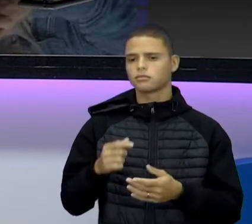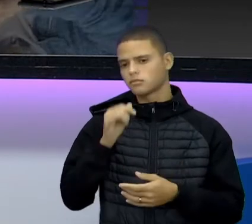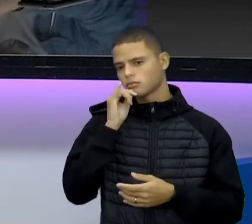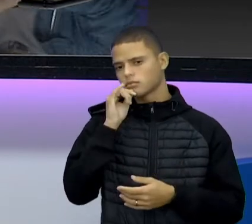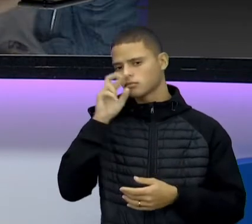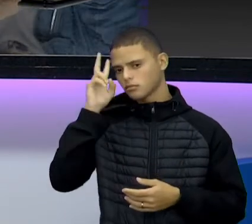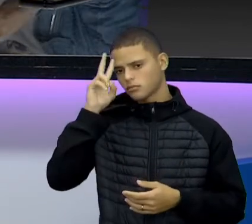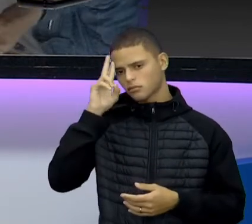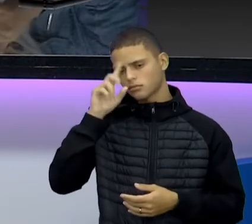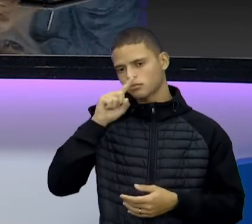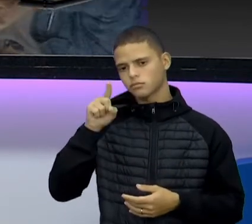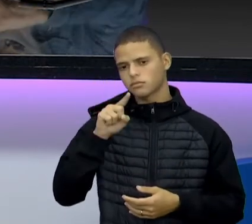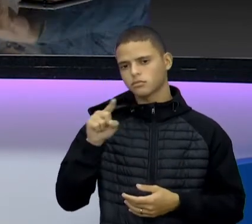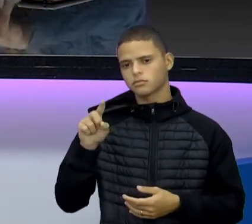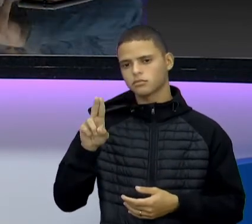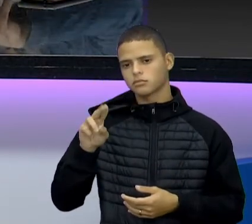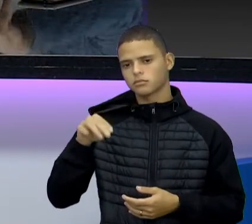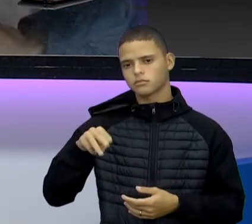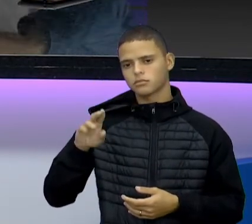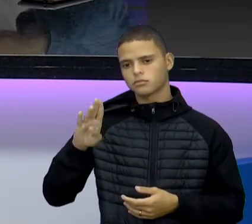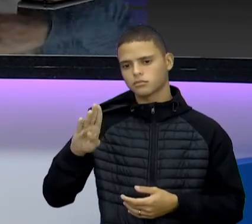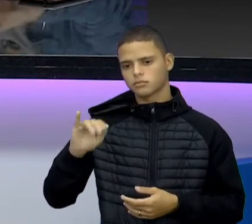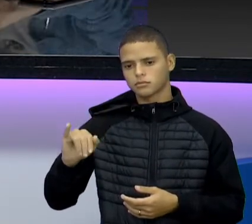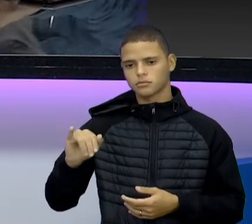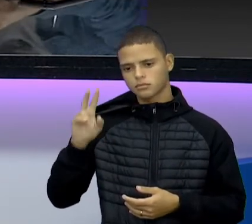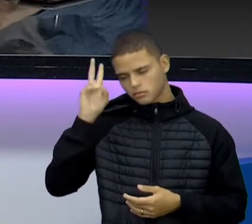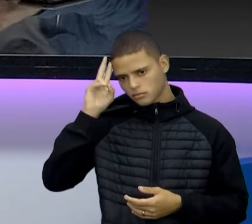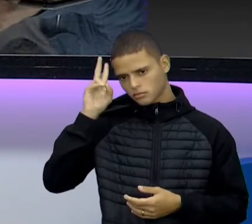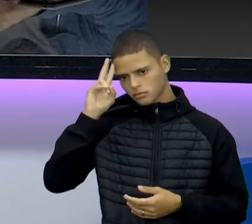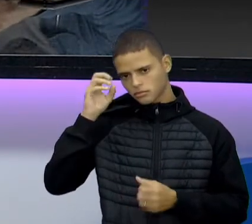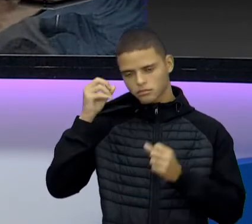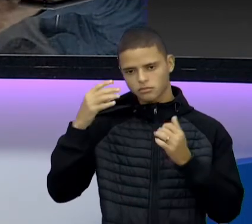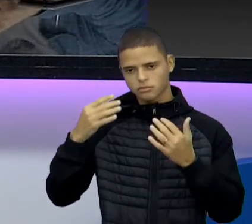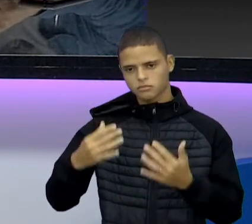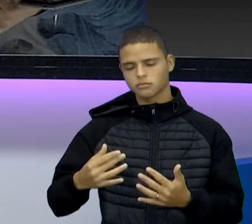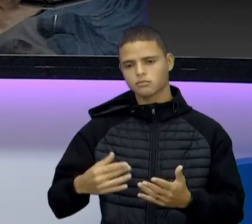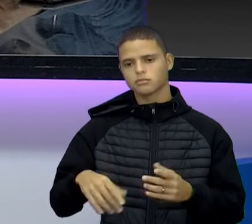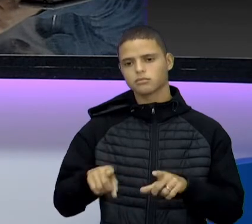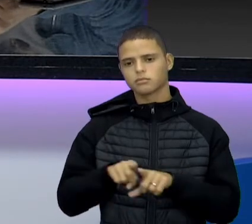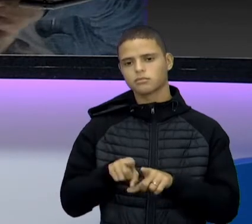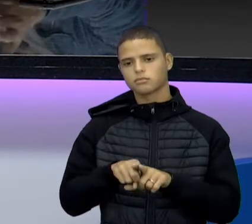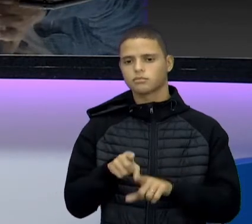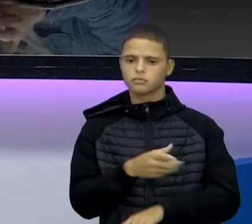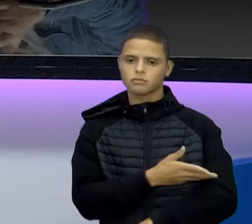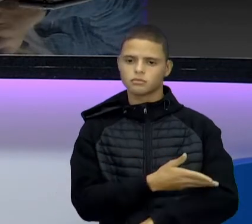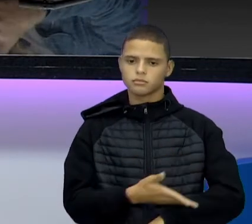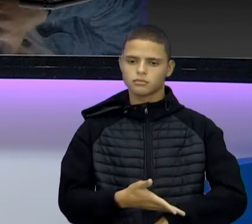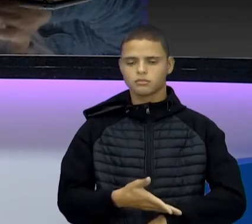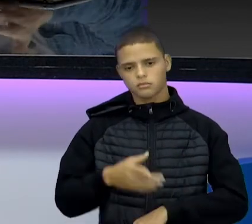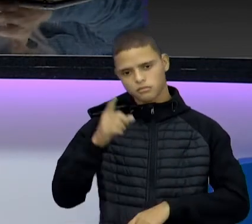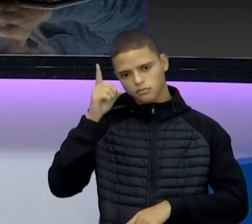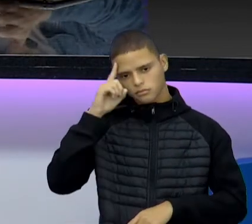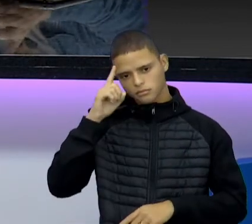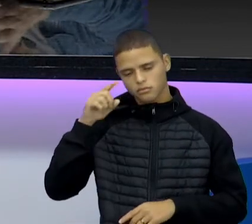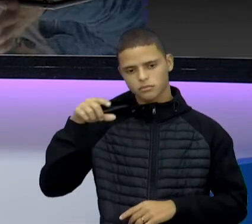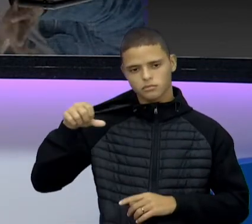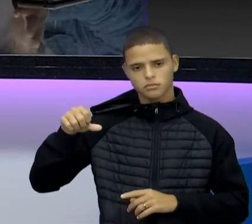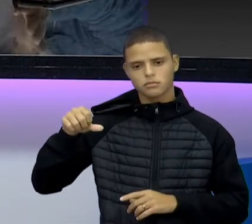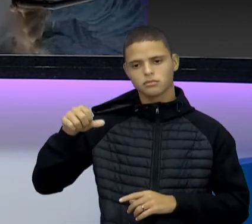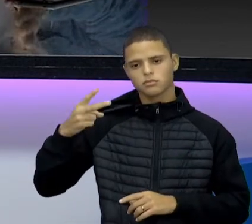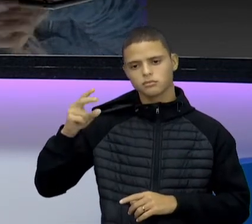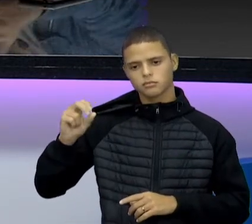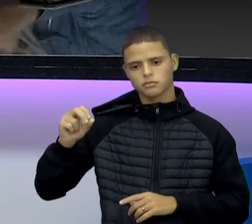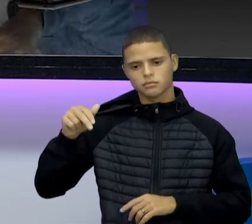por exemplo. É muito comum se questionar de termos o dia 20 de novembro como um dia de reflexão, né,